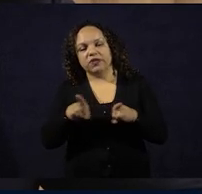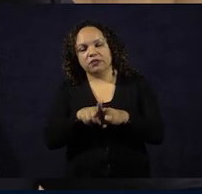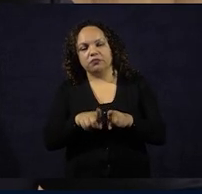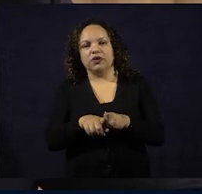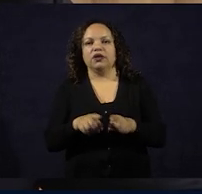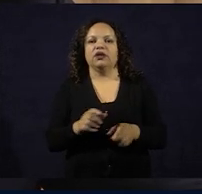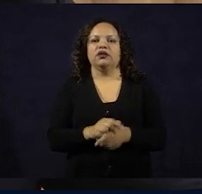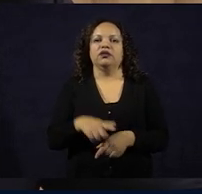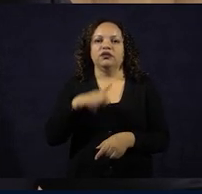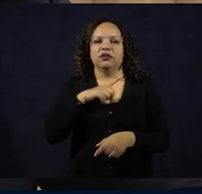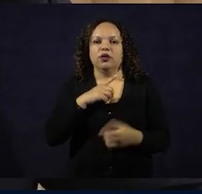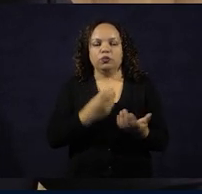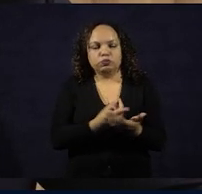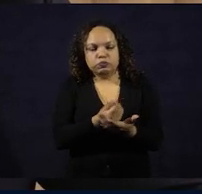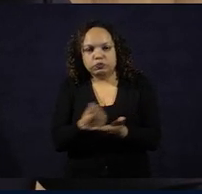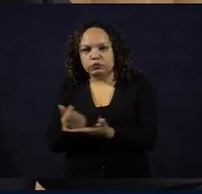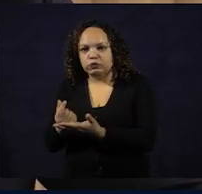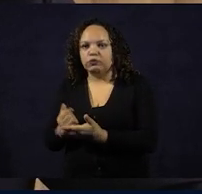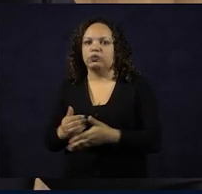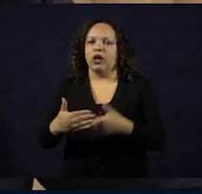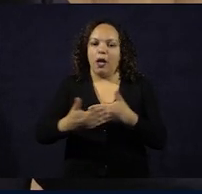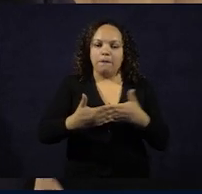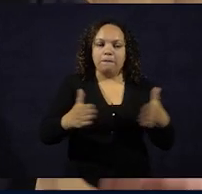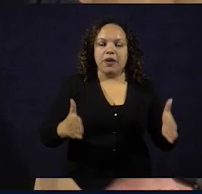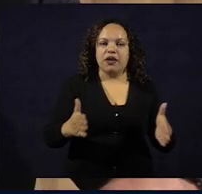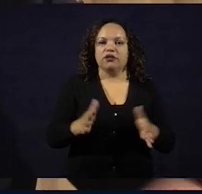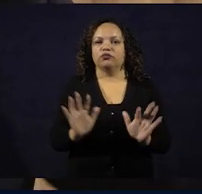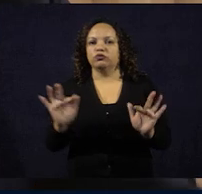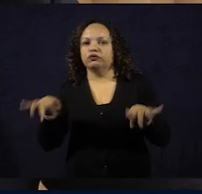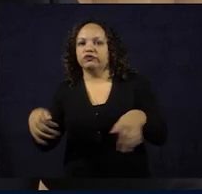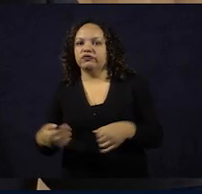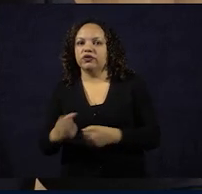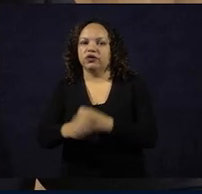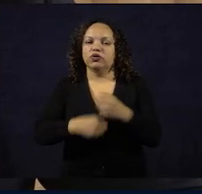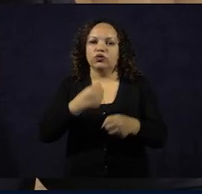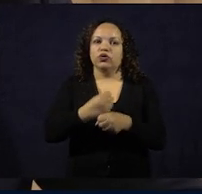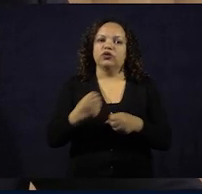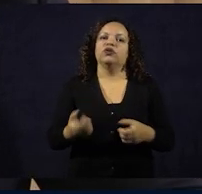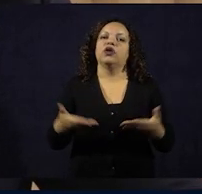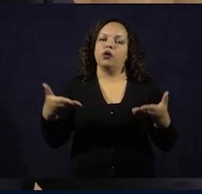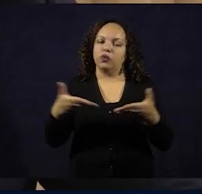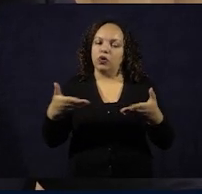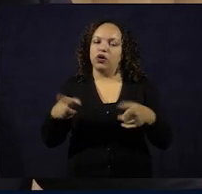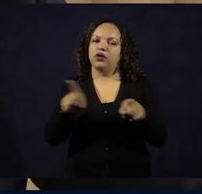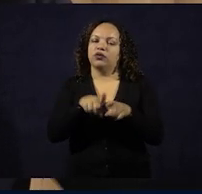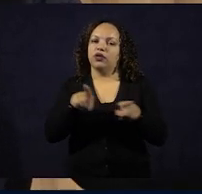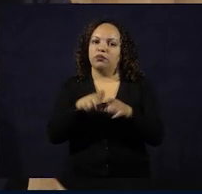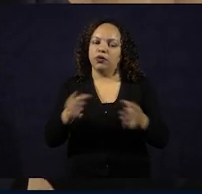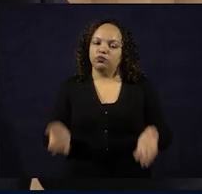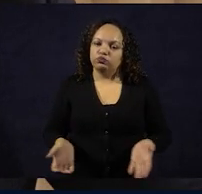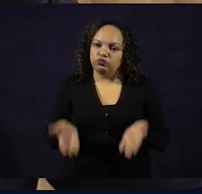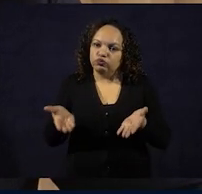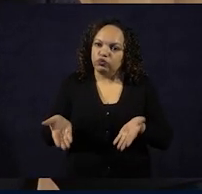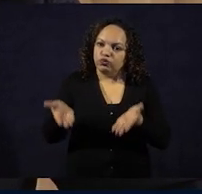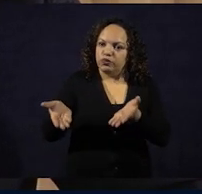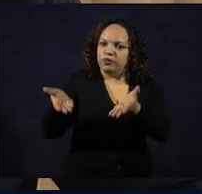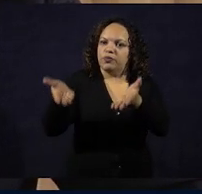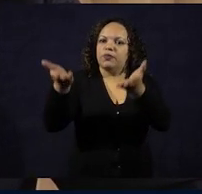já com capital aberto no final do ano e fizemos um agora também uma debate de incentivada